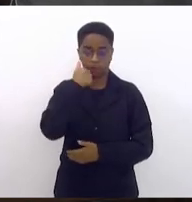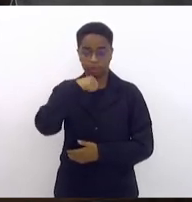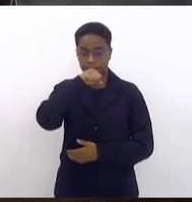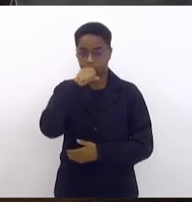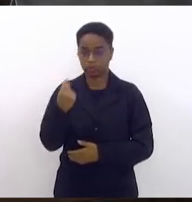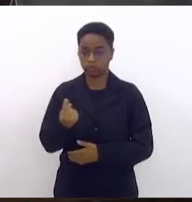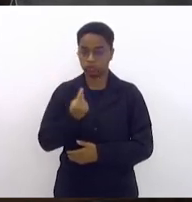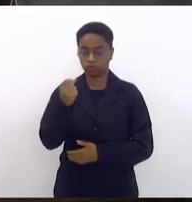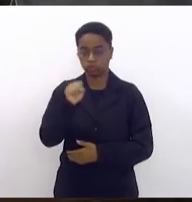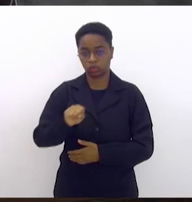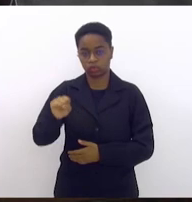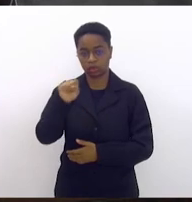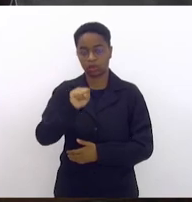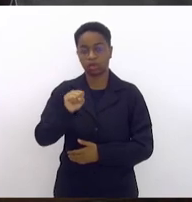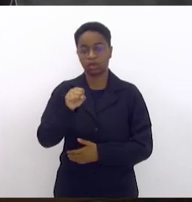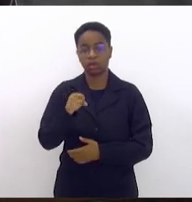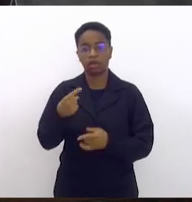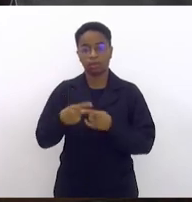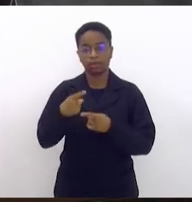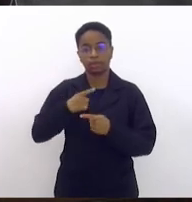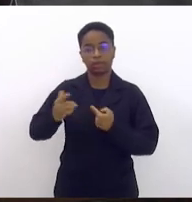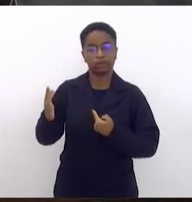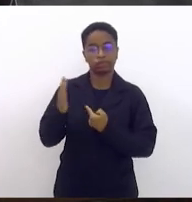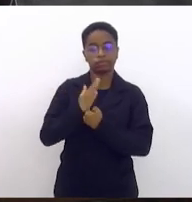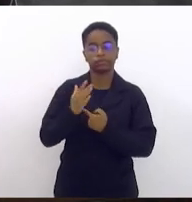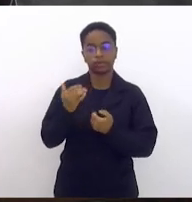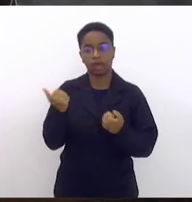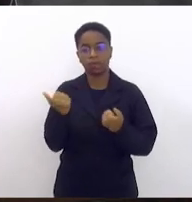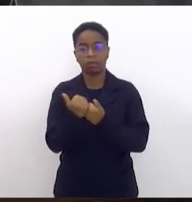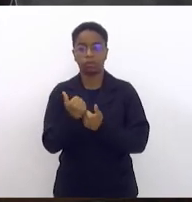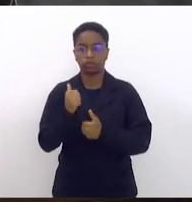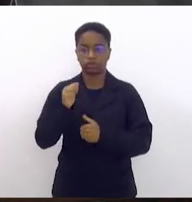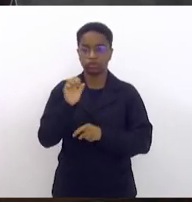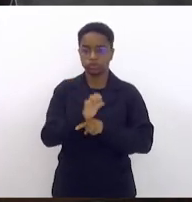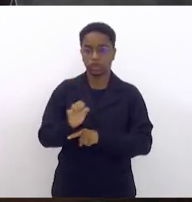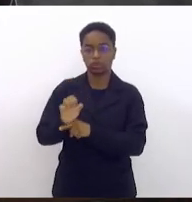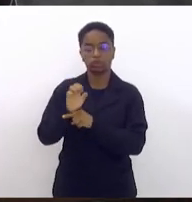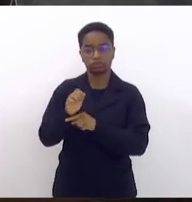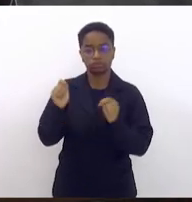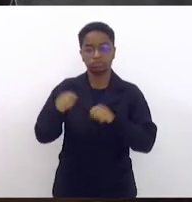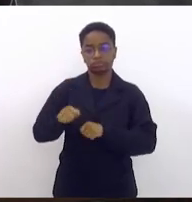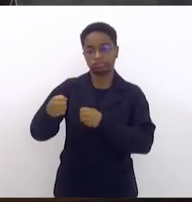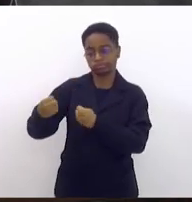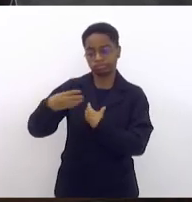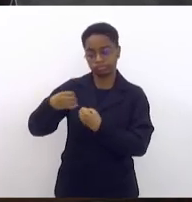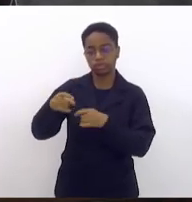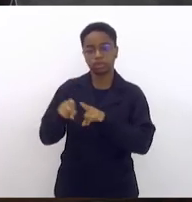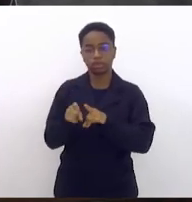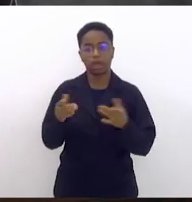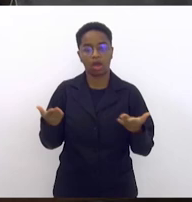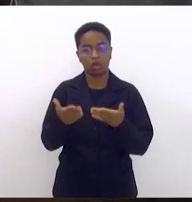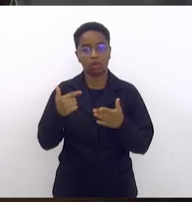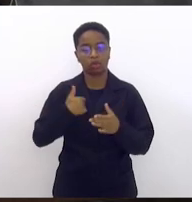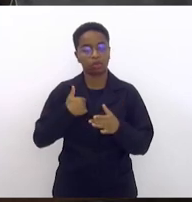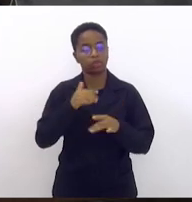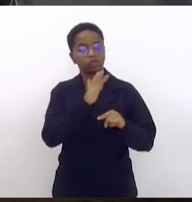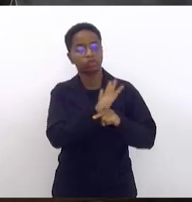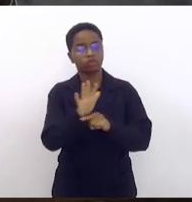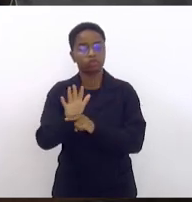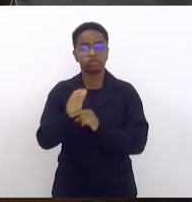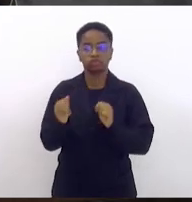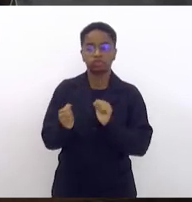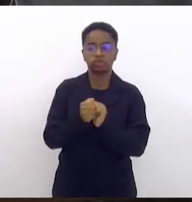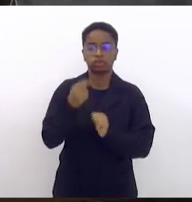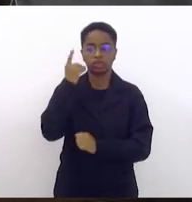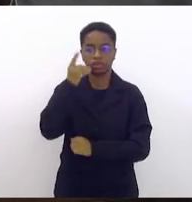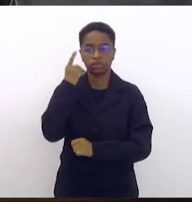solteira que contou com a ajuda do estado sim para poder criar e agora eu posso colaborar com o deputado